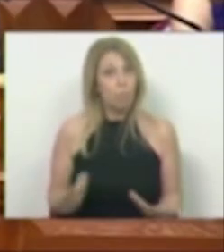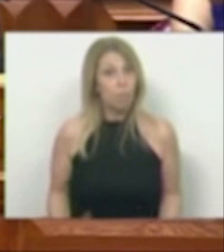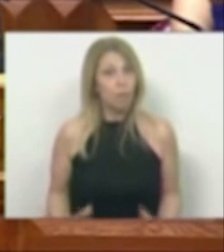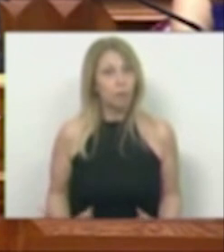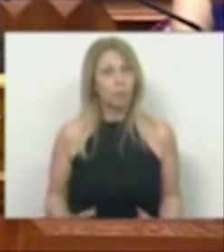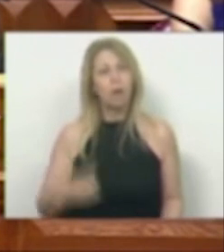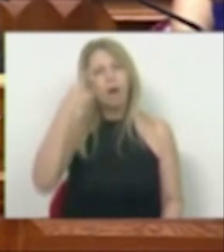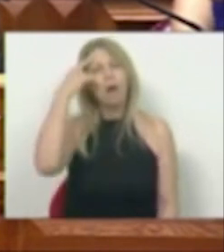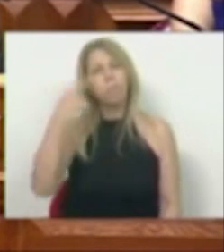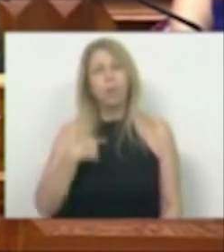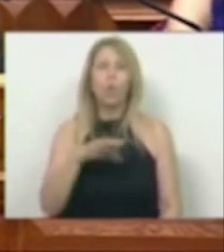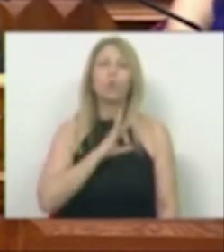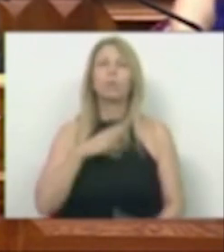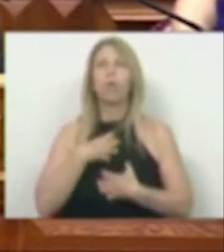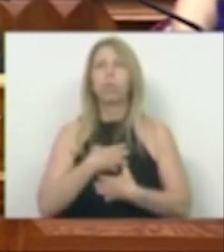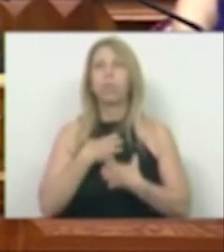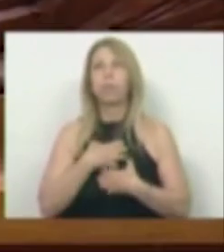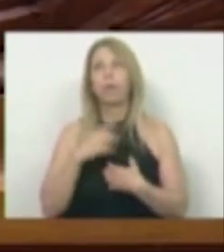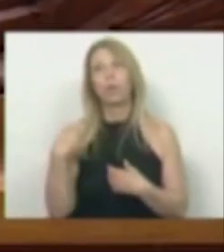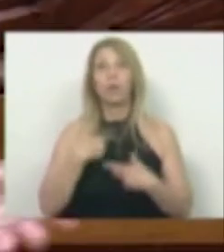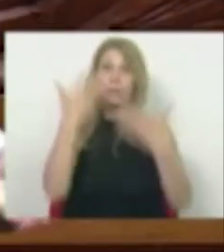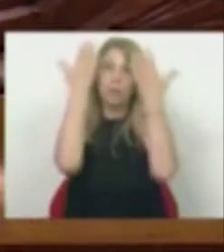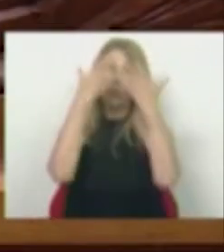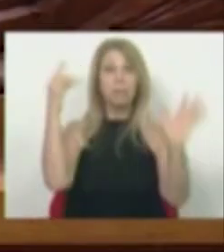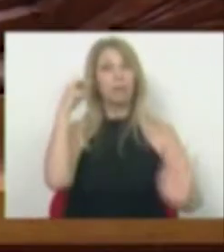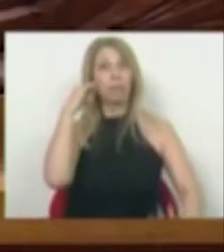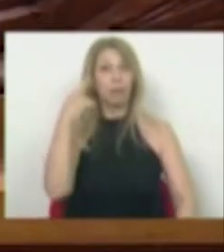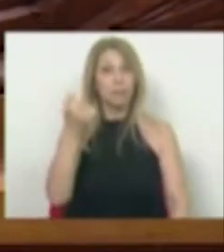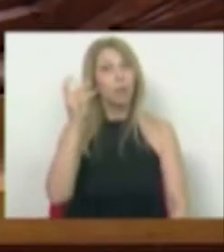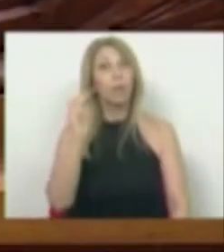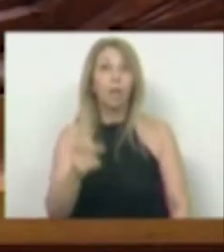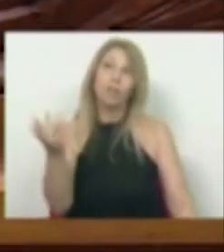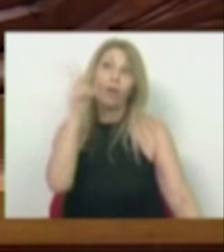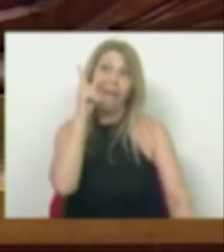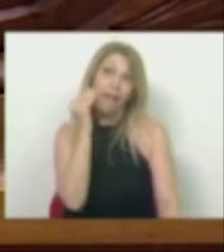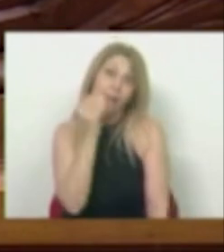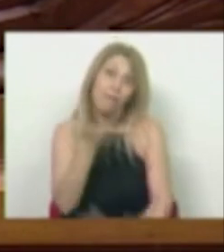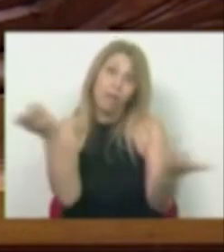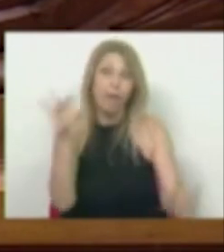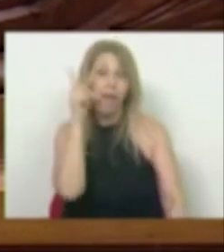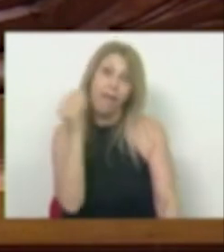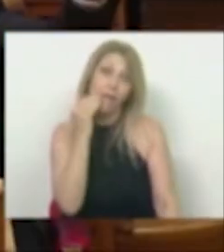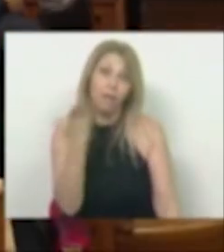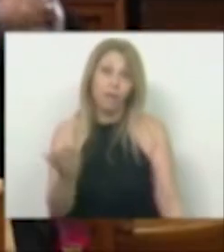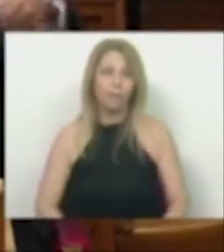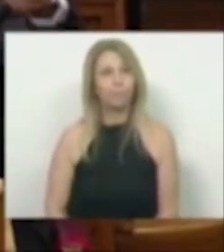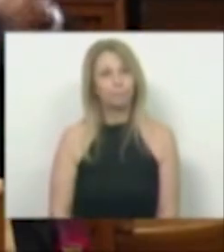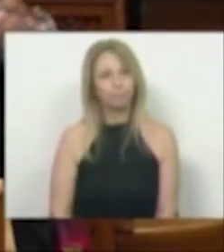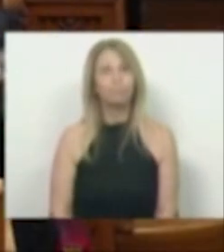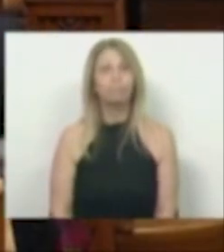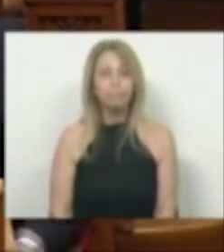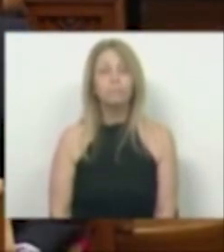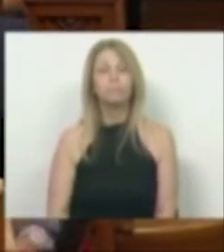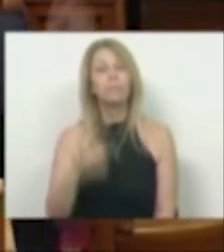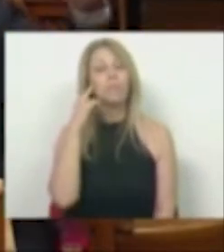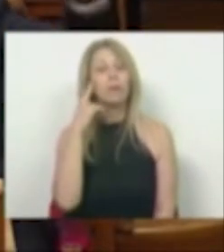este é o momento, eu sei que os senhores vivem desconfortáveis com a nossa democracia ter 50 anos, é da vida. Têm sido